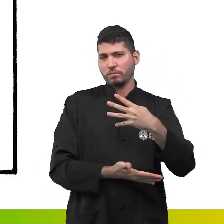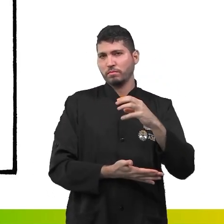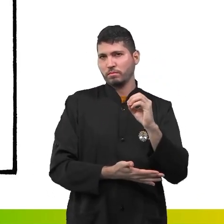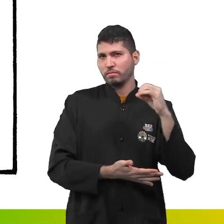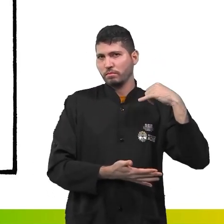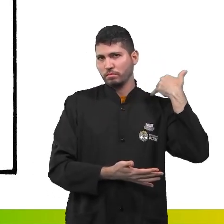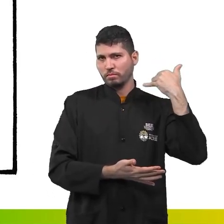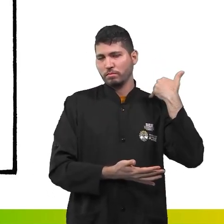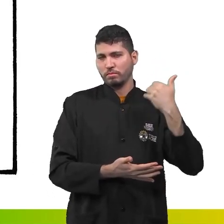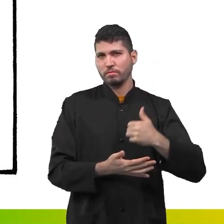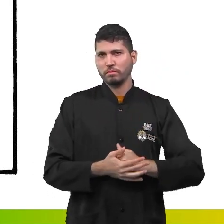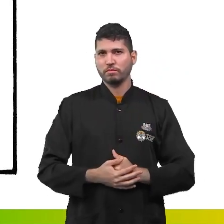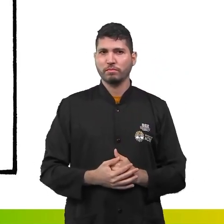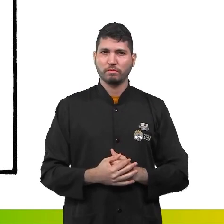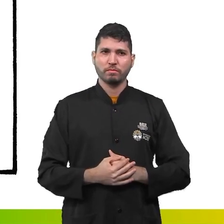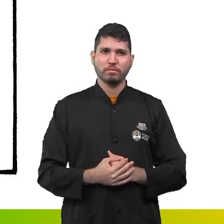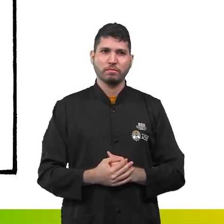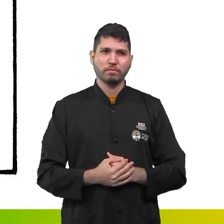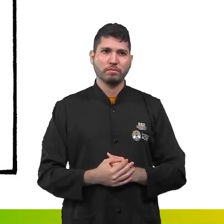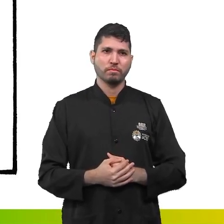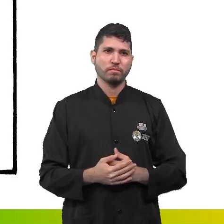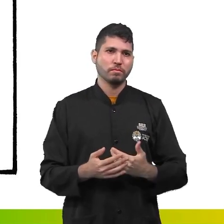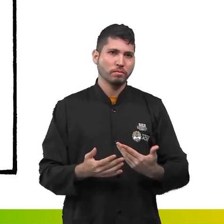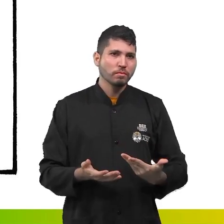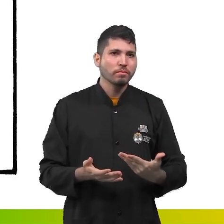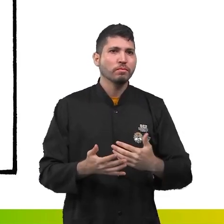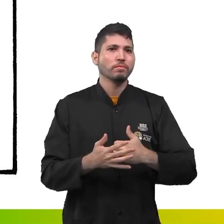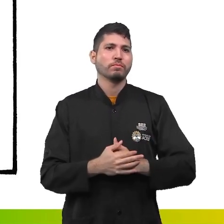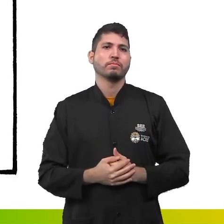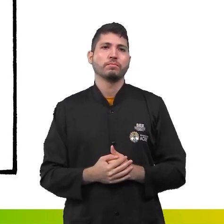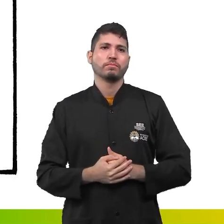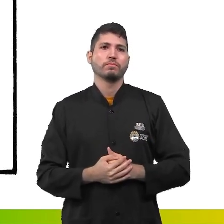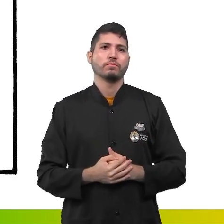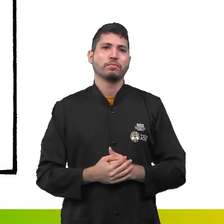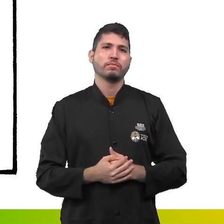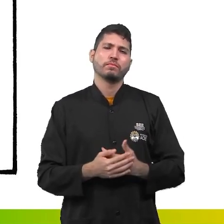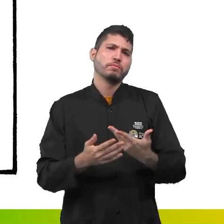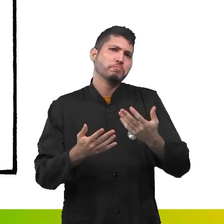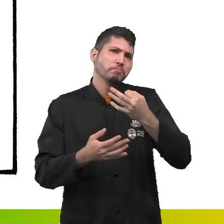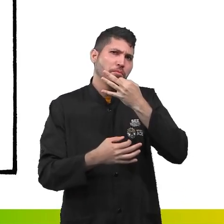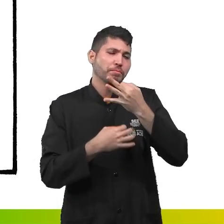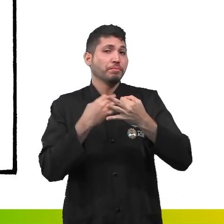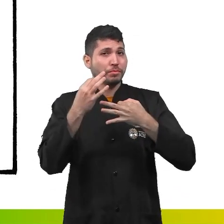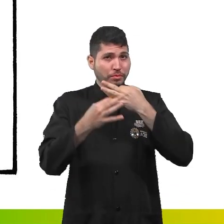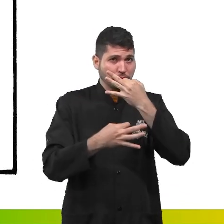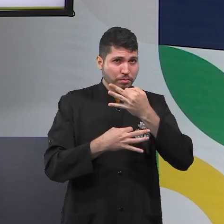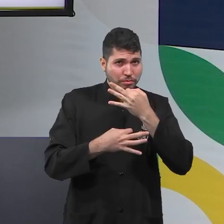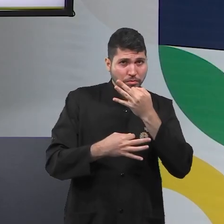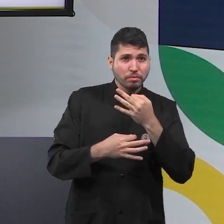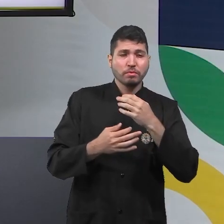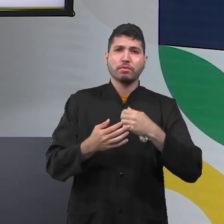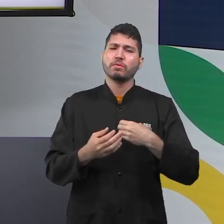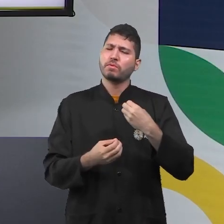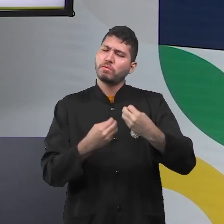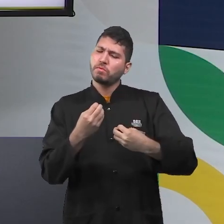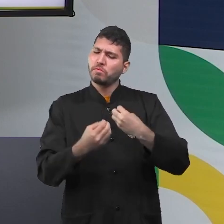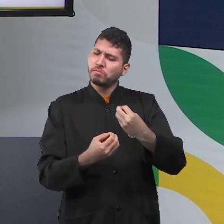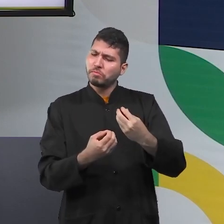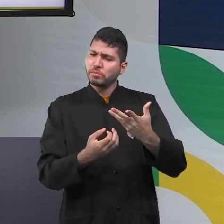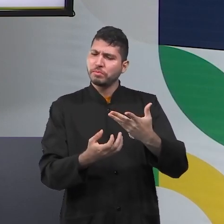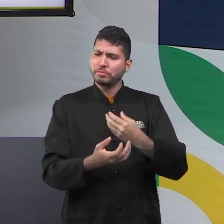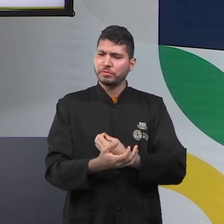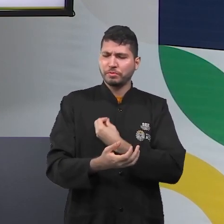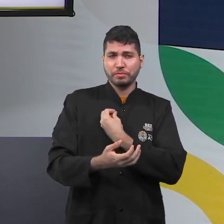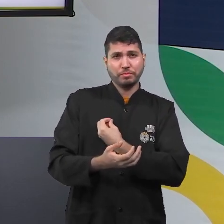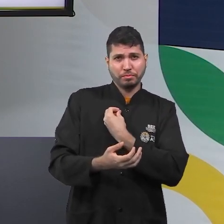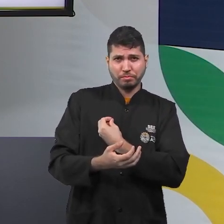Então, para que Cuerno não hace venir com tanta antecipação? Ou seja, uma crítica aí ao modo como se vive. Então tem